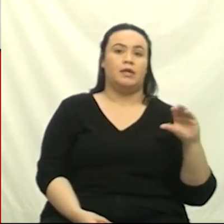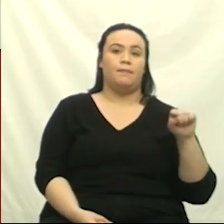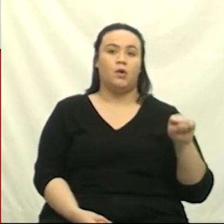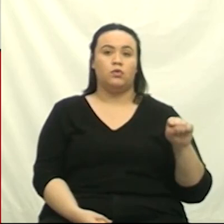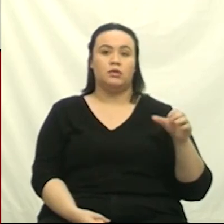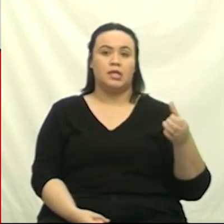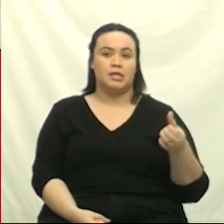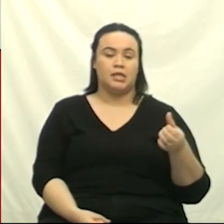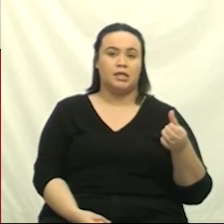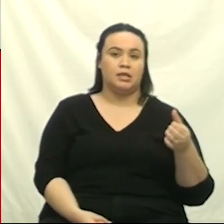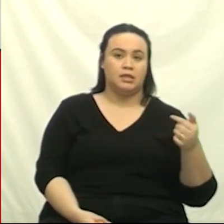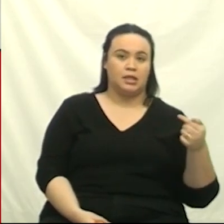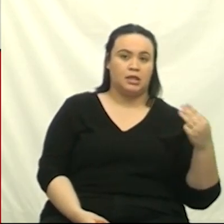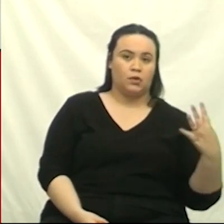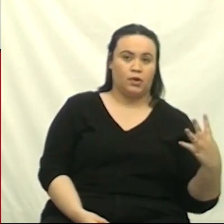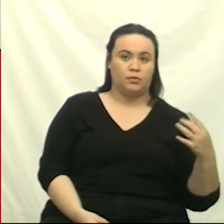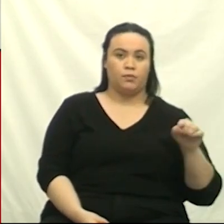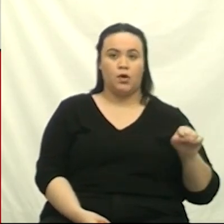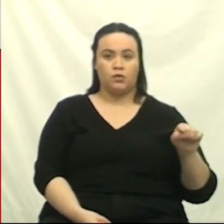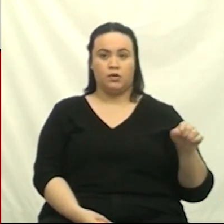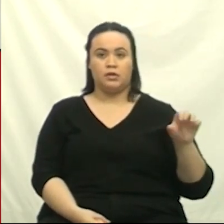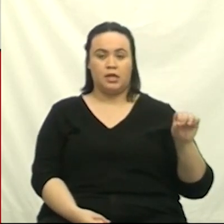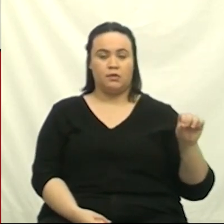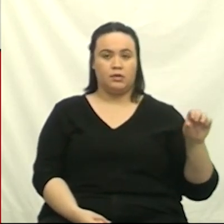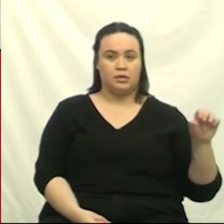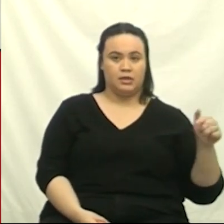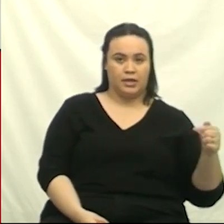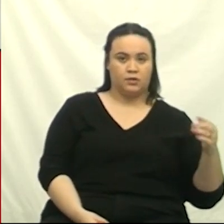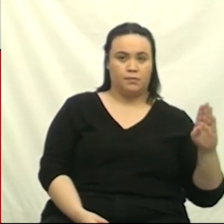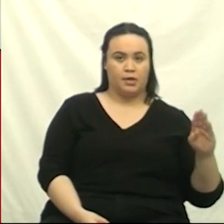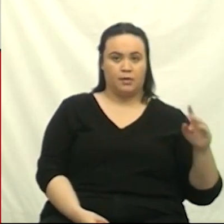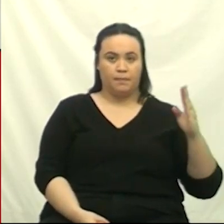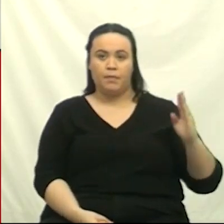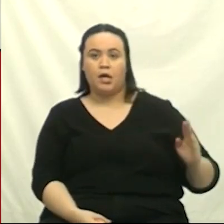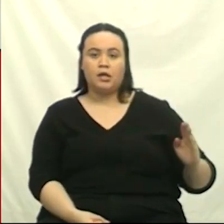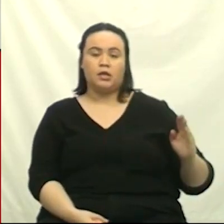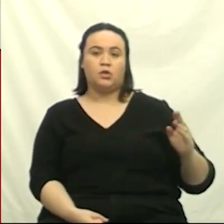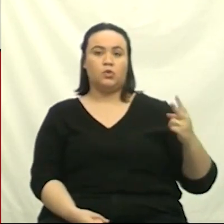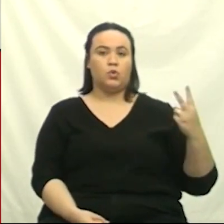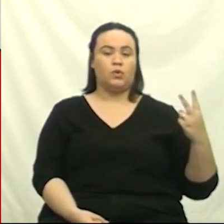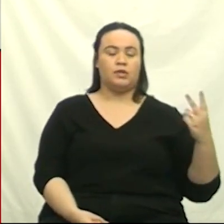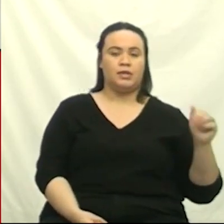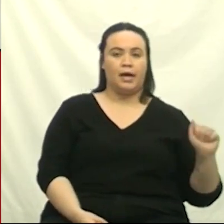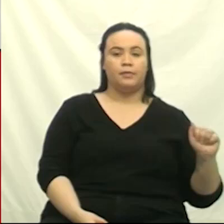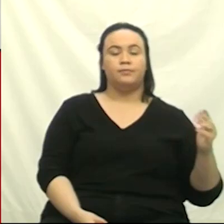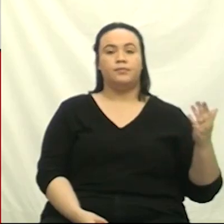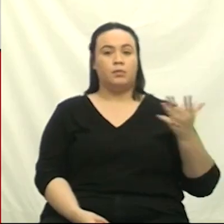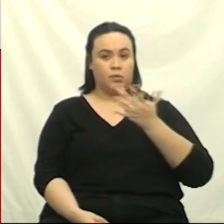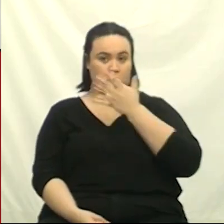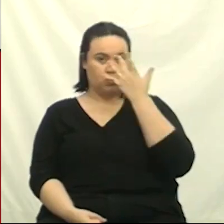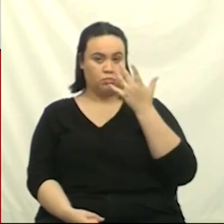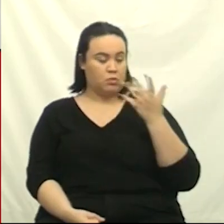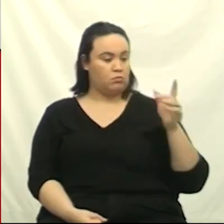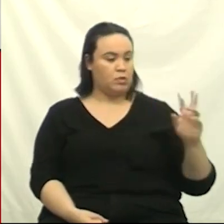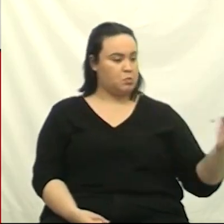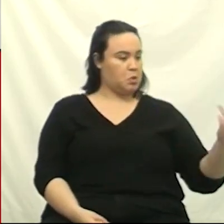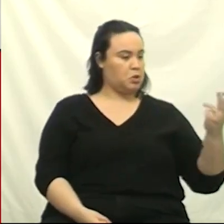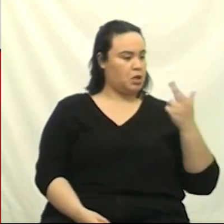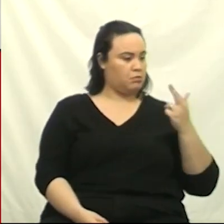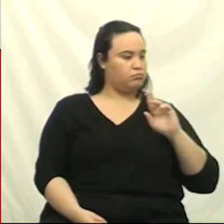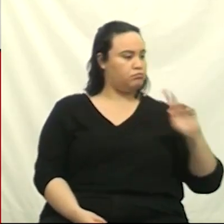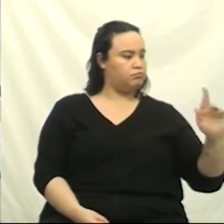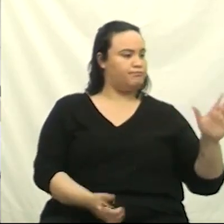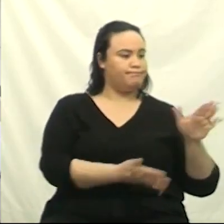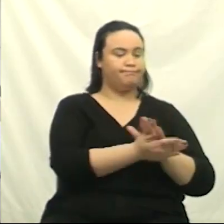89C.674.07B traço 2A sem que o cidadão tenha obtido resposta